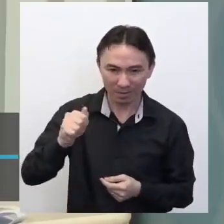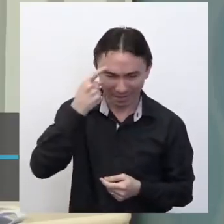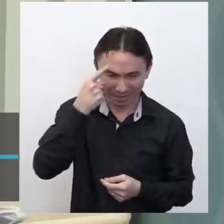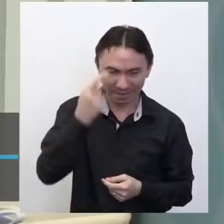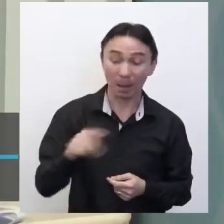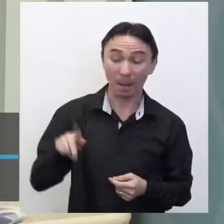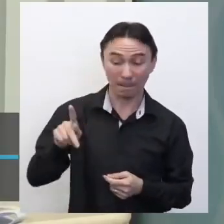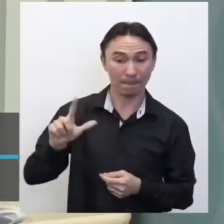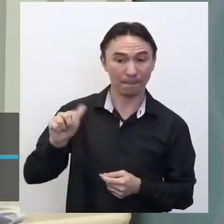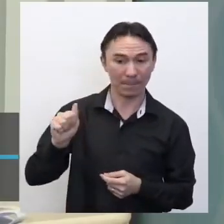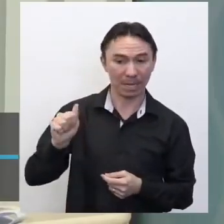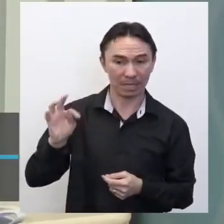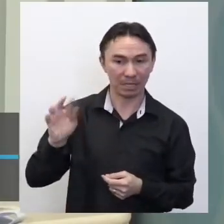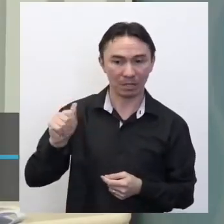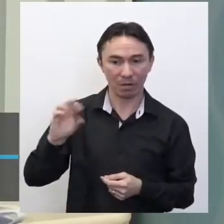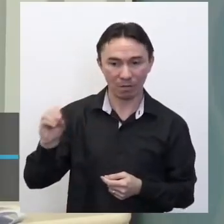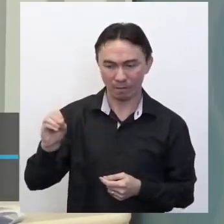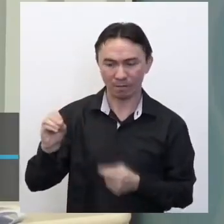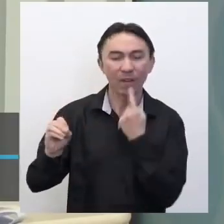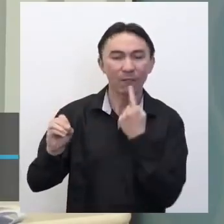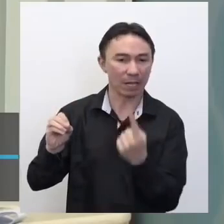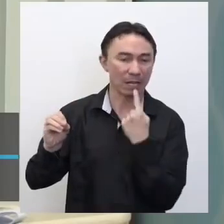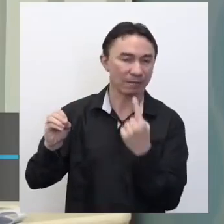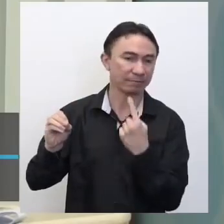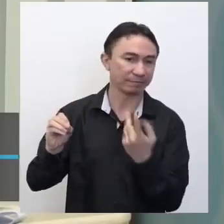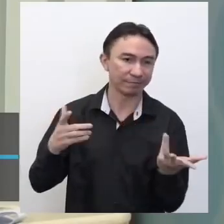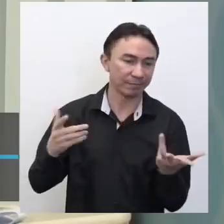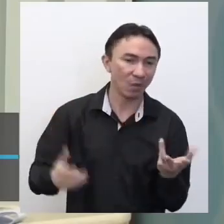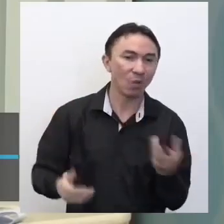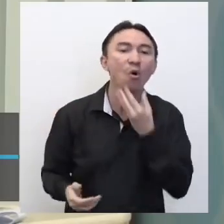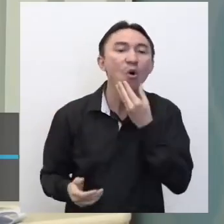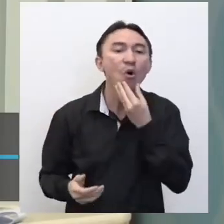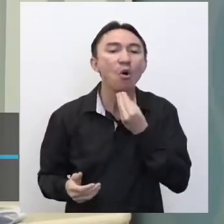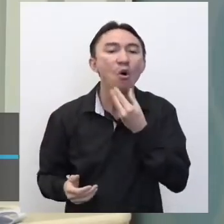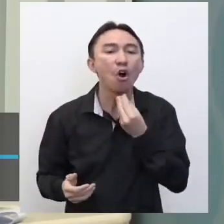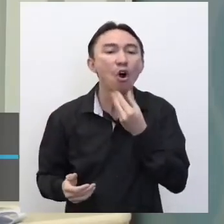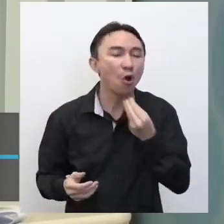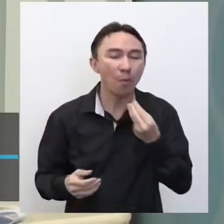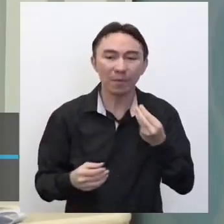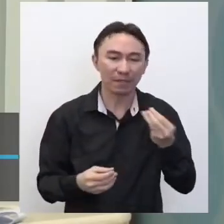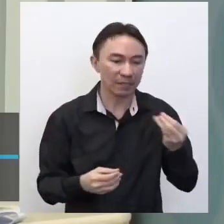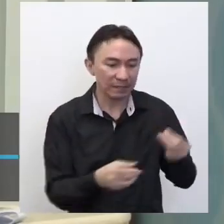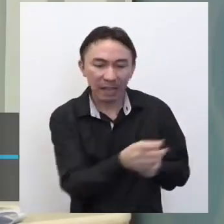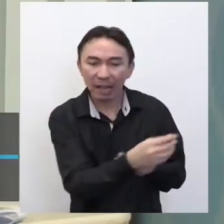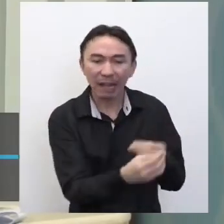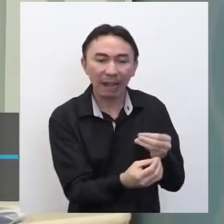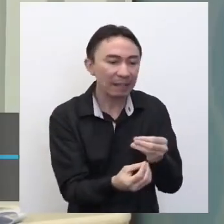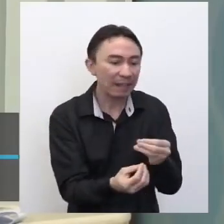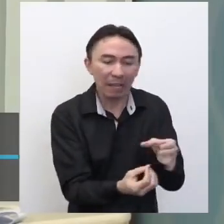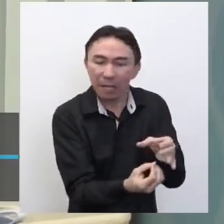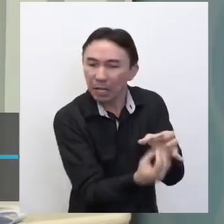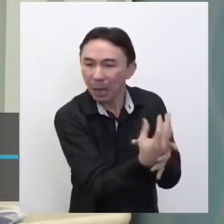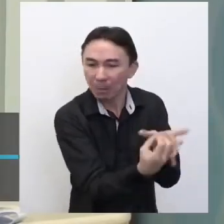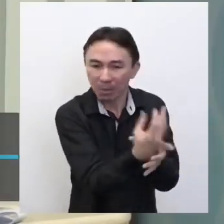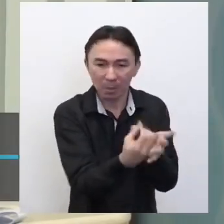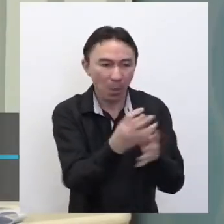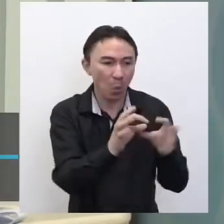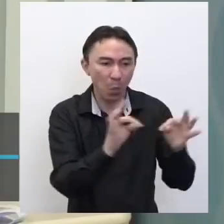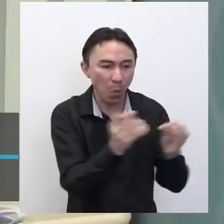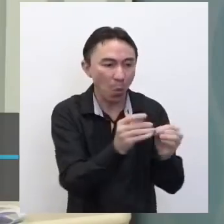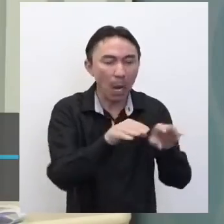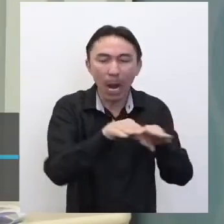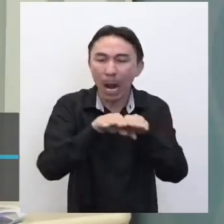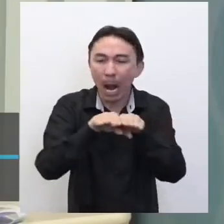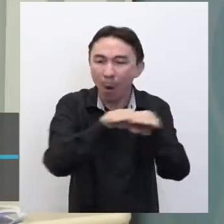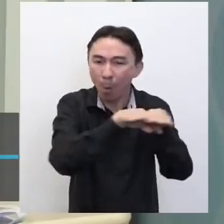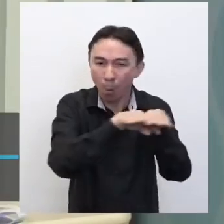né, que os homens, eles não são criados todos iguais pela natureza, diz o Platão. A própria